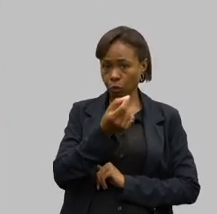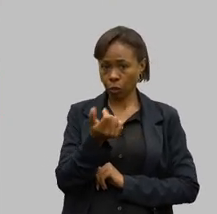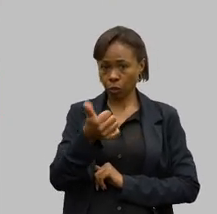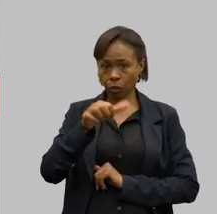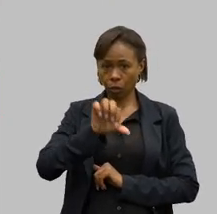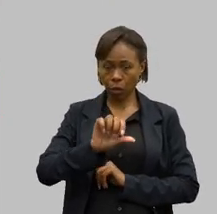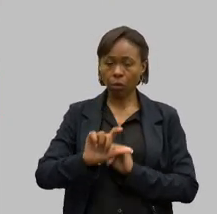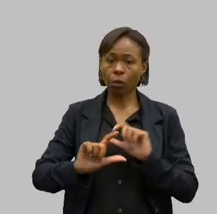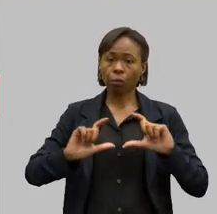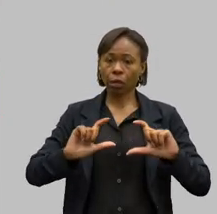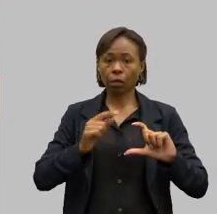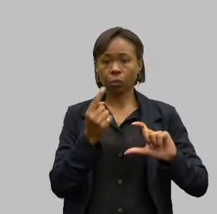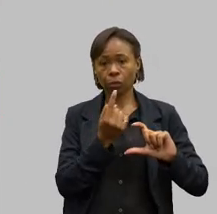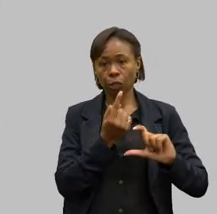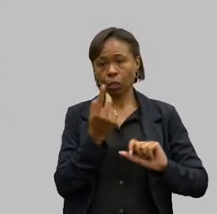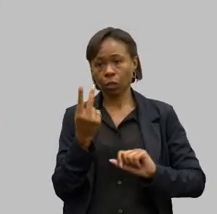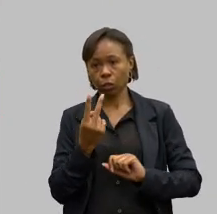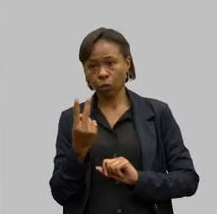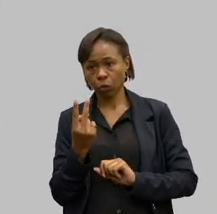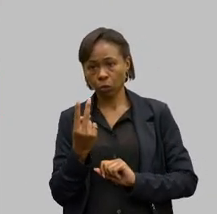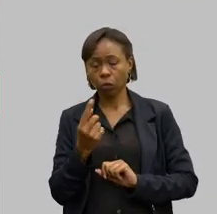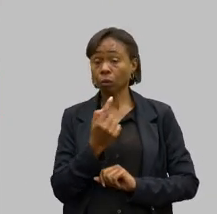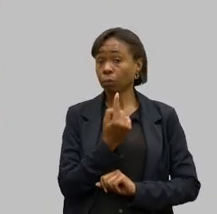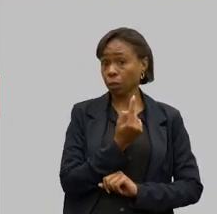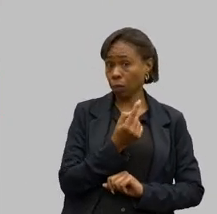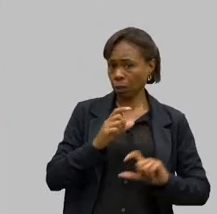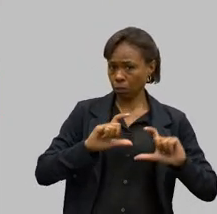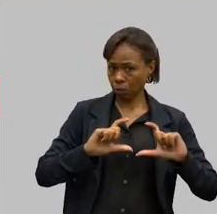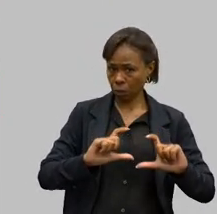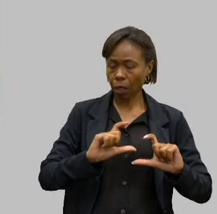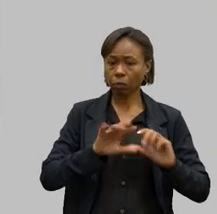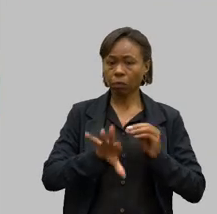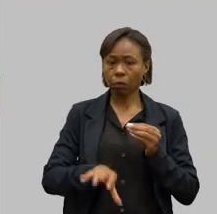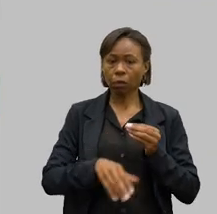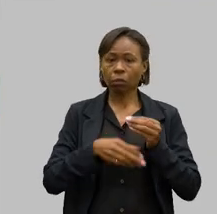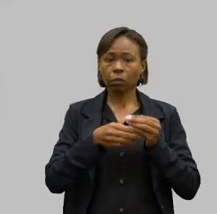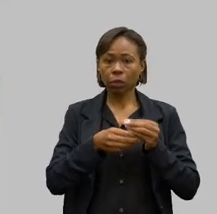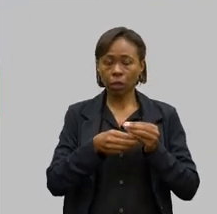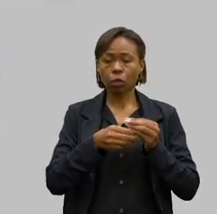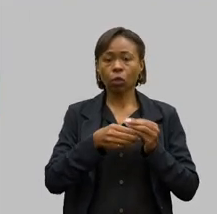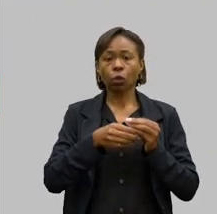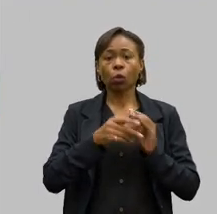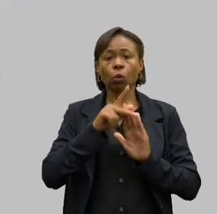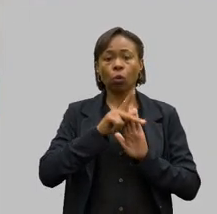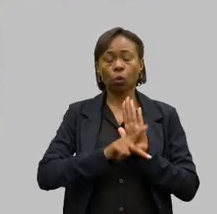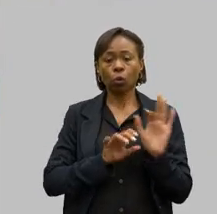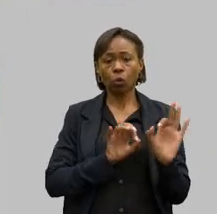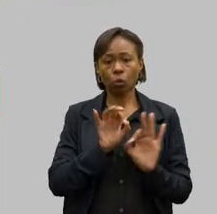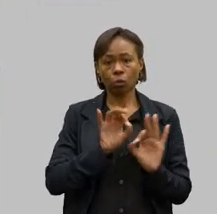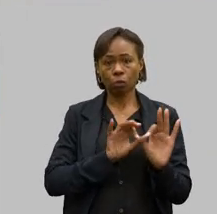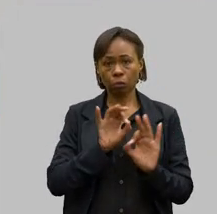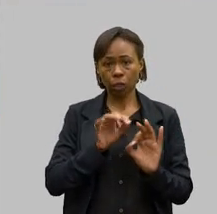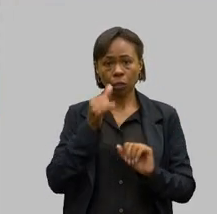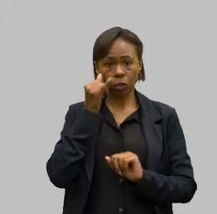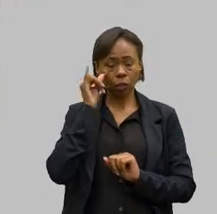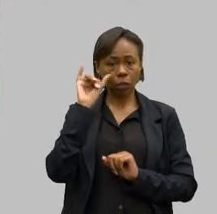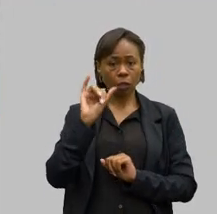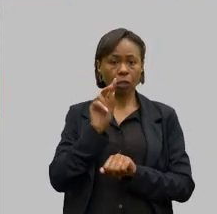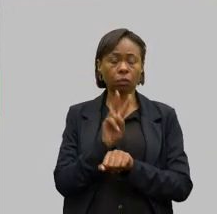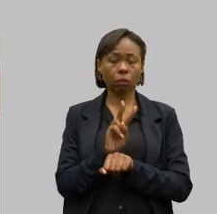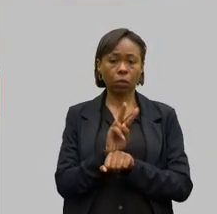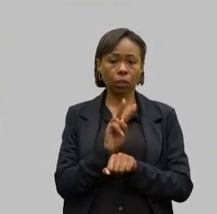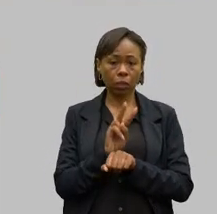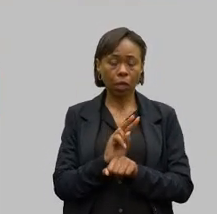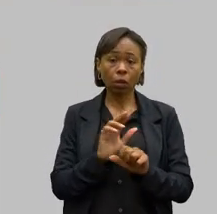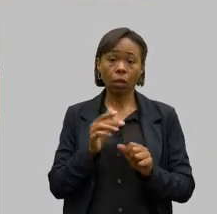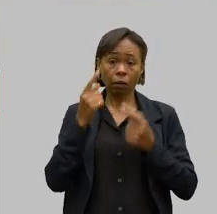primeiro e segundo. Parágrafo 1º Na implementação do plano de prevenção e enfrentamento à violência na escola